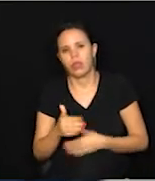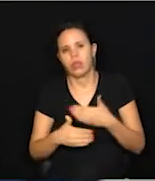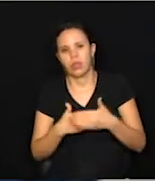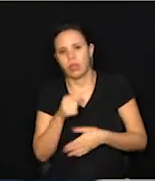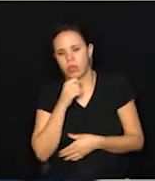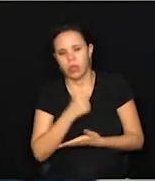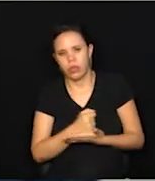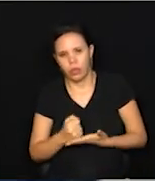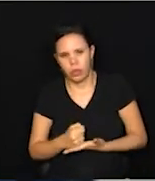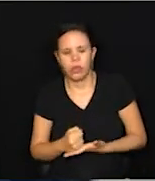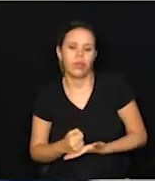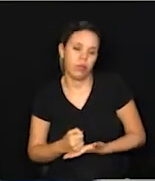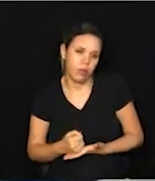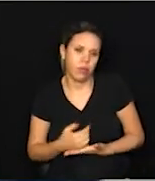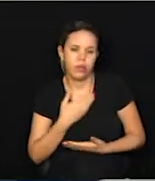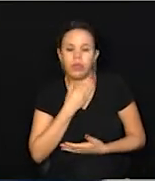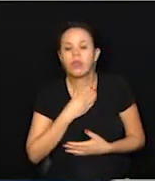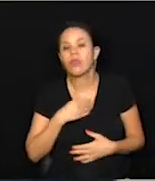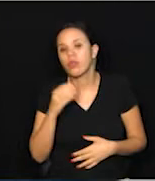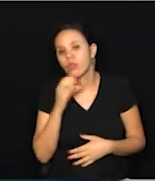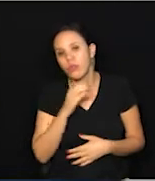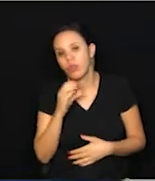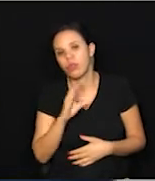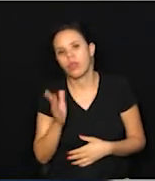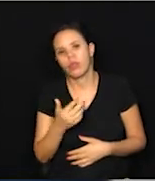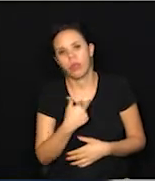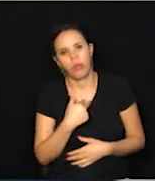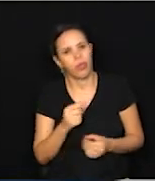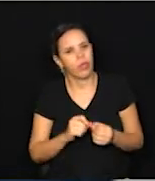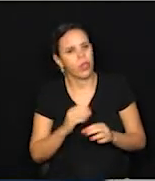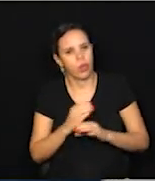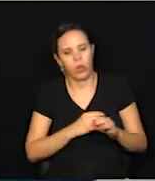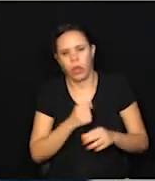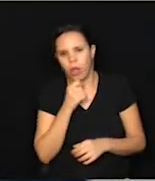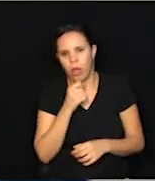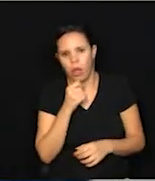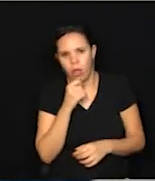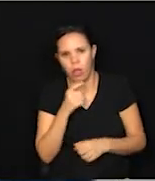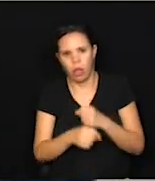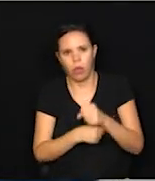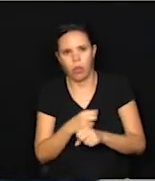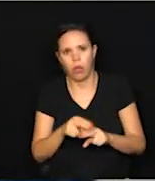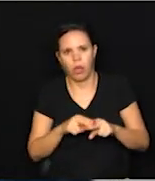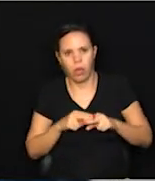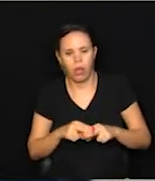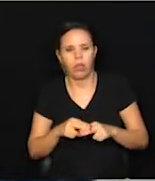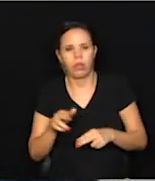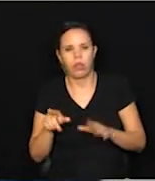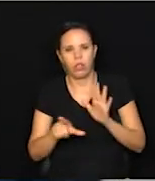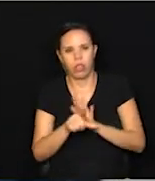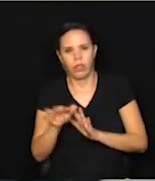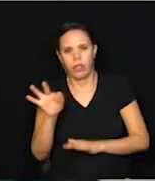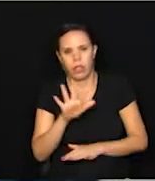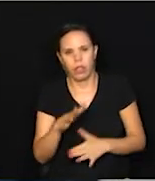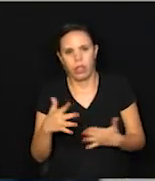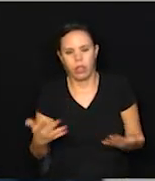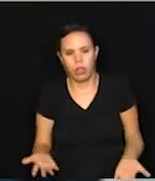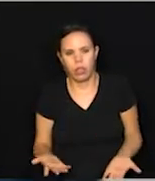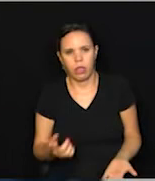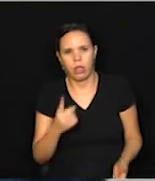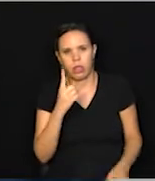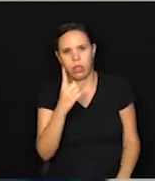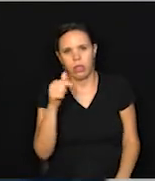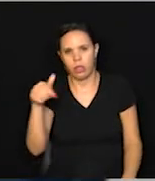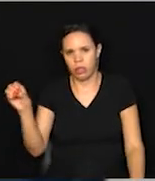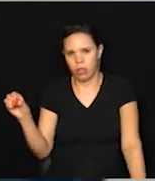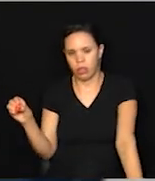de contratação emergencial, porque a gente não pode fazer concurso no correio desse ano por conta de lei federal, em torno de